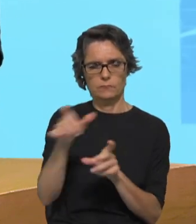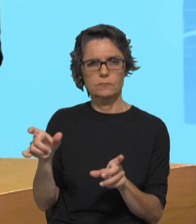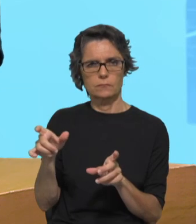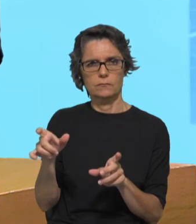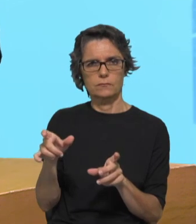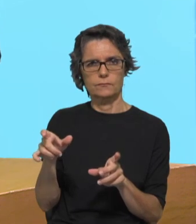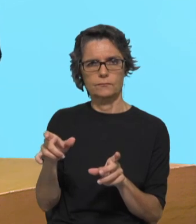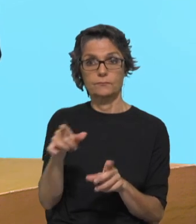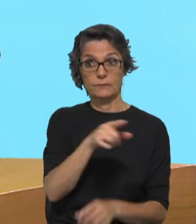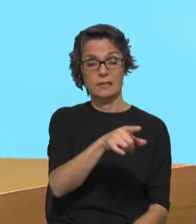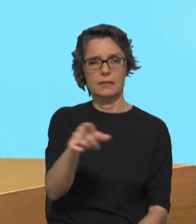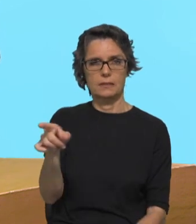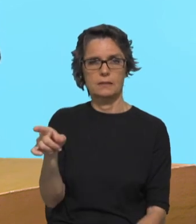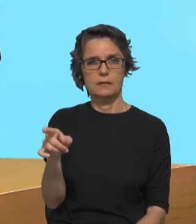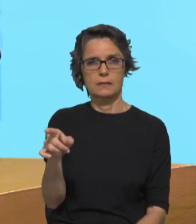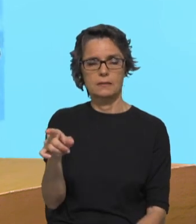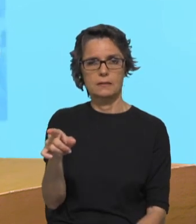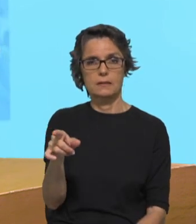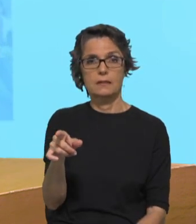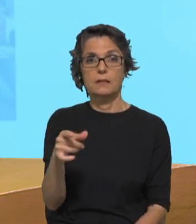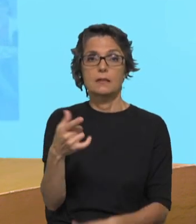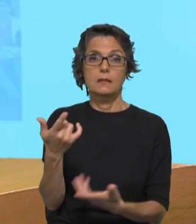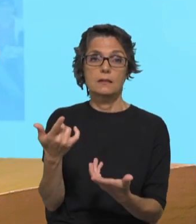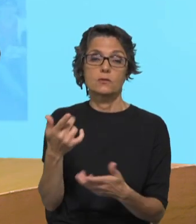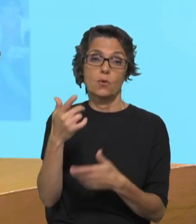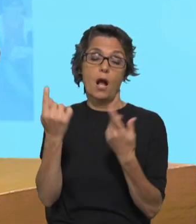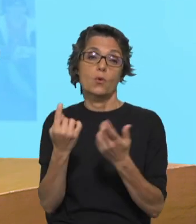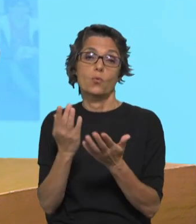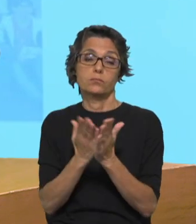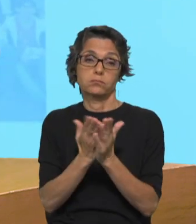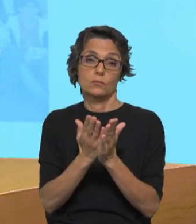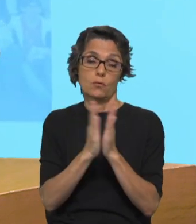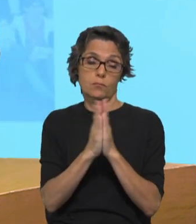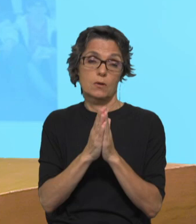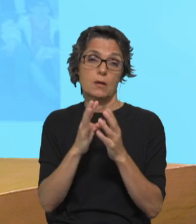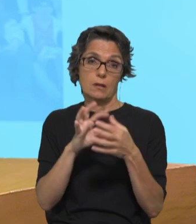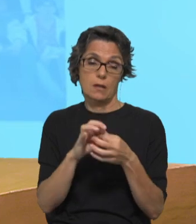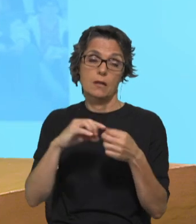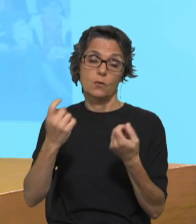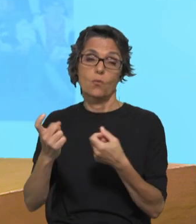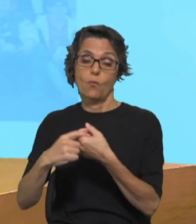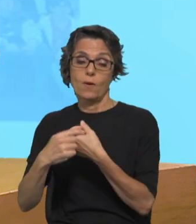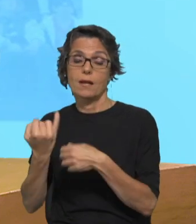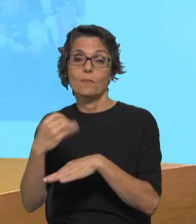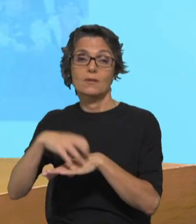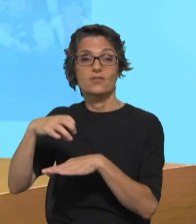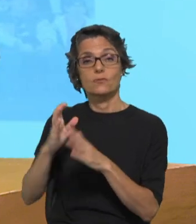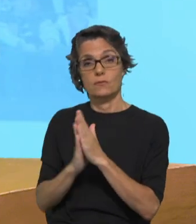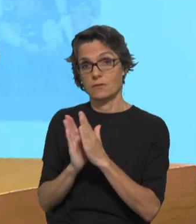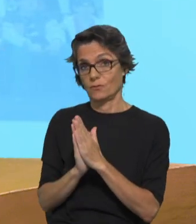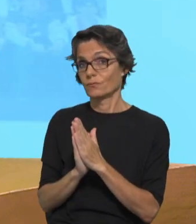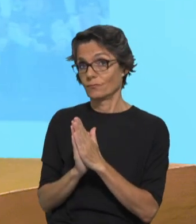missiologia, claro, são alguns seminaristas ou, sobretudo, membros de institutos